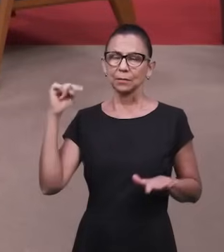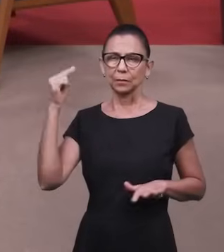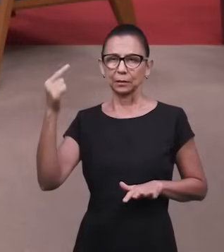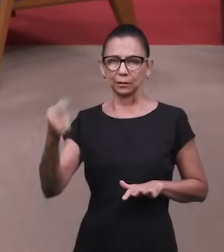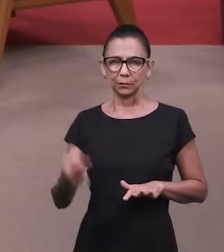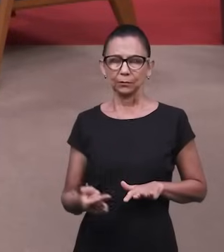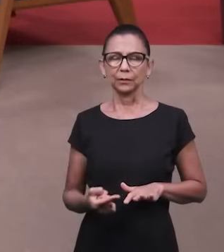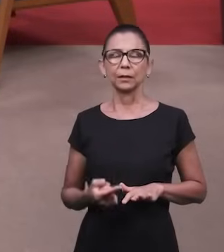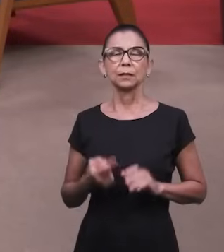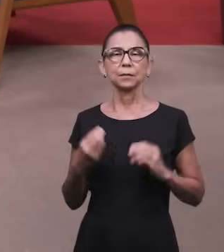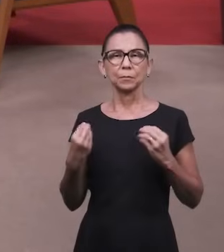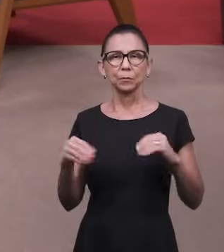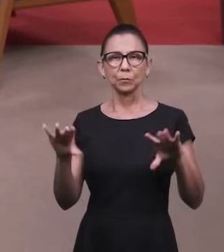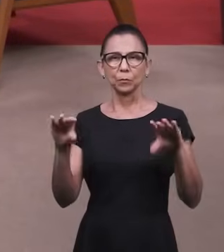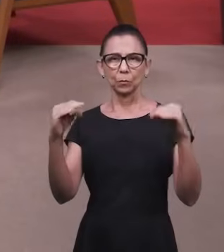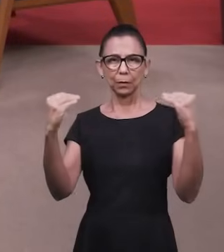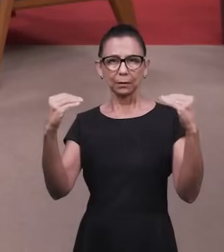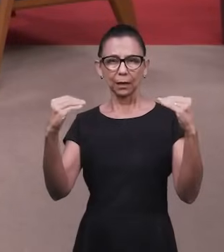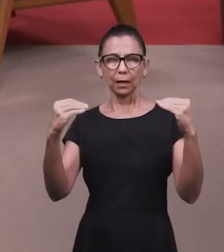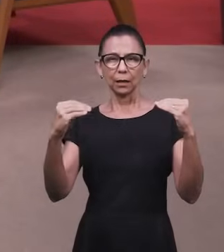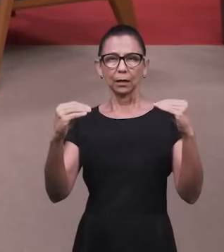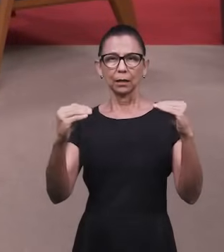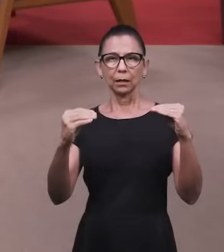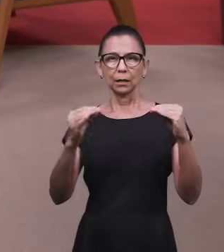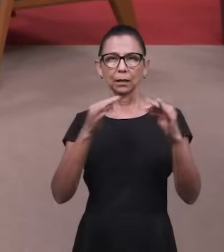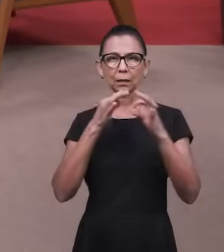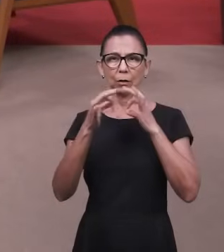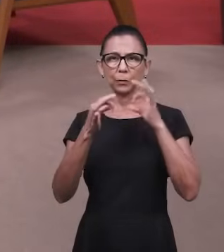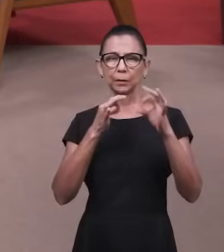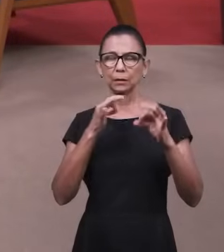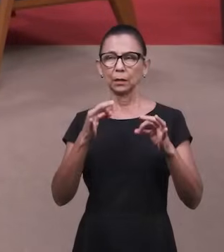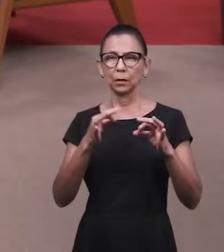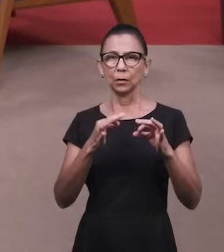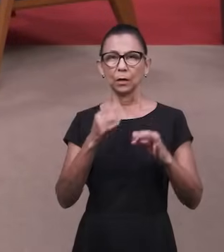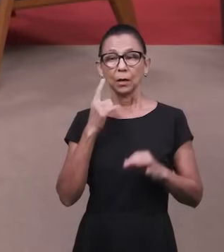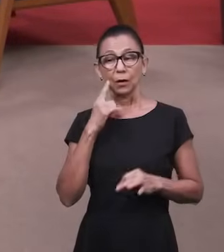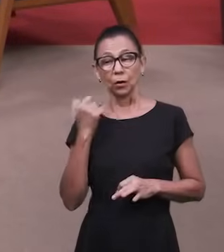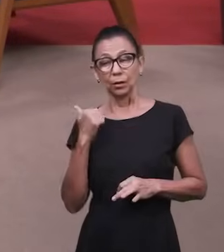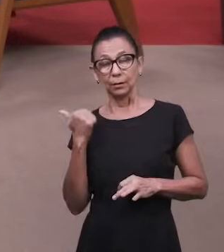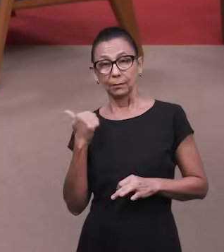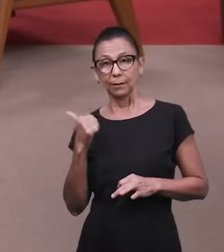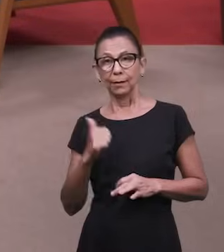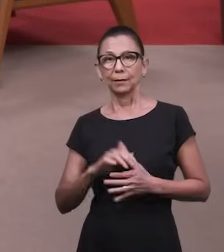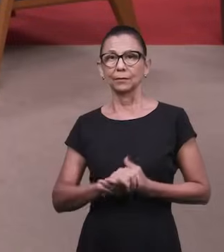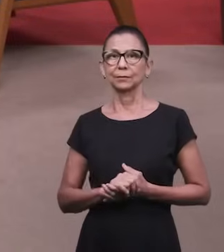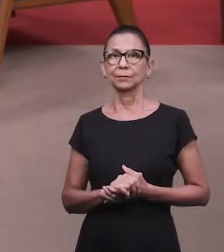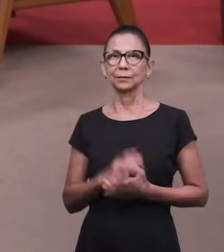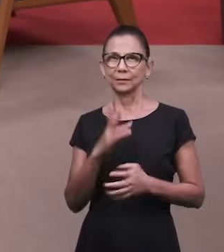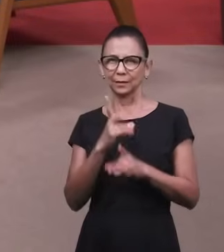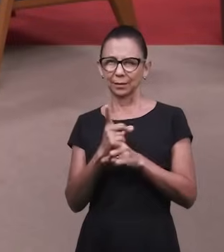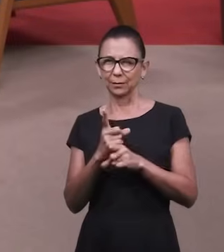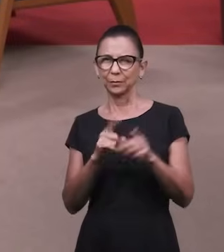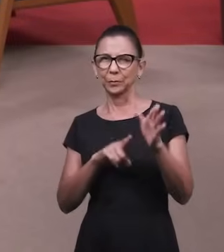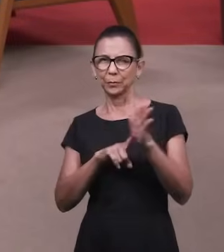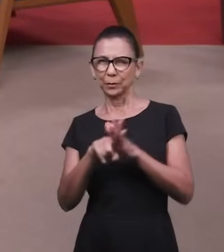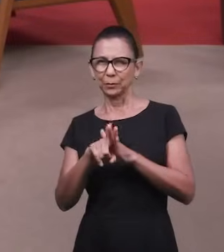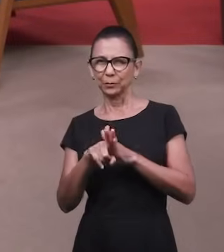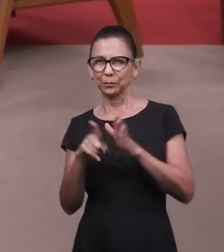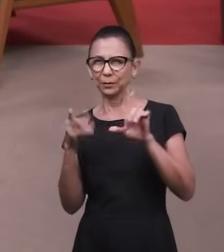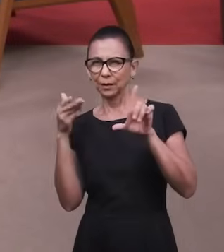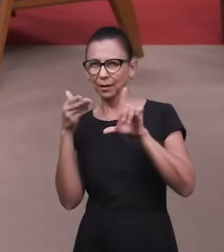lá. Não vou fazer a pergunta aqui agora, não. Quer descobrir qual é a pergunta? Vai lá, né? E você vai descobrir qual é. Está ligado à Escola Bíblica. E